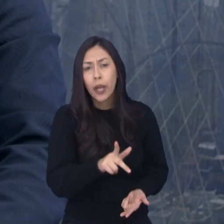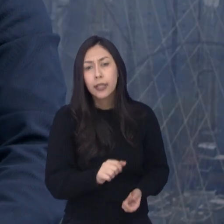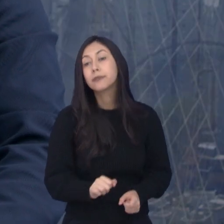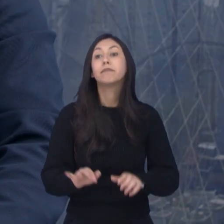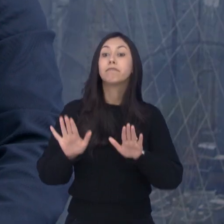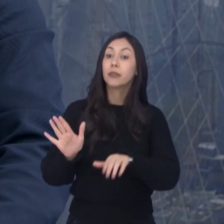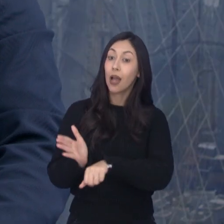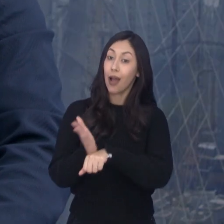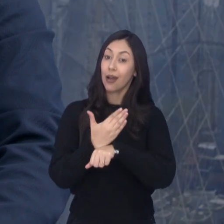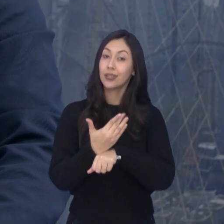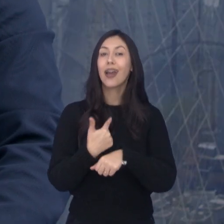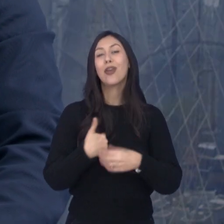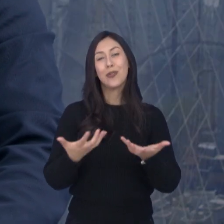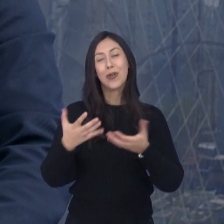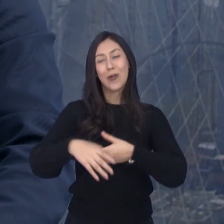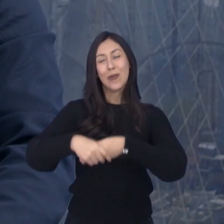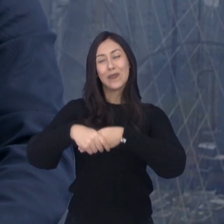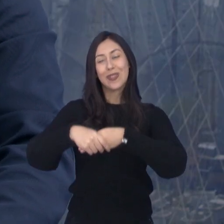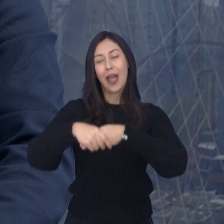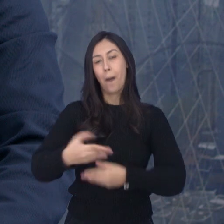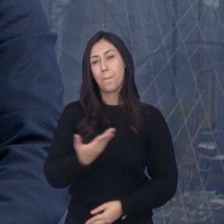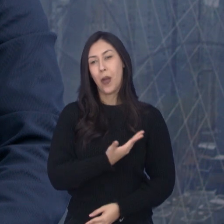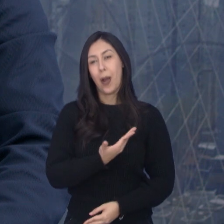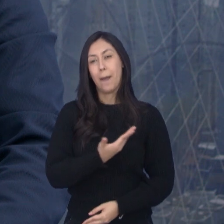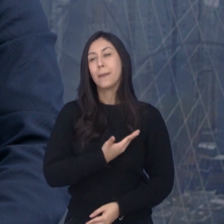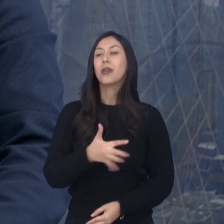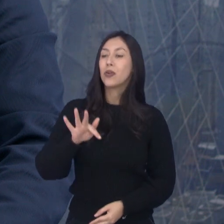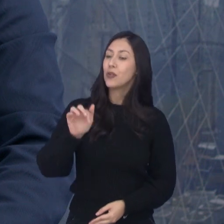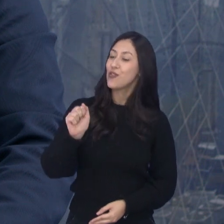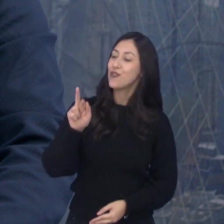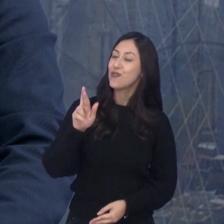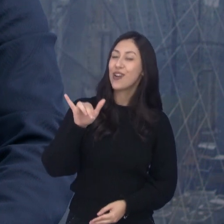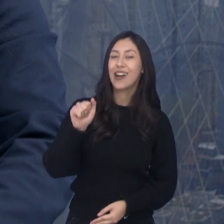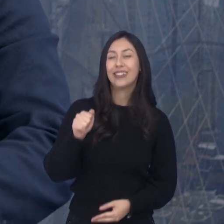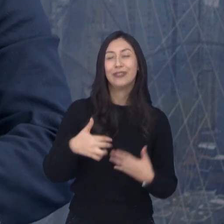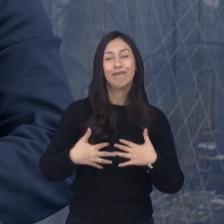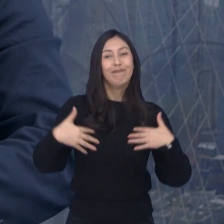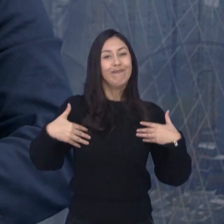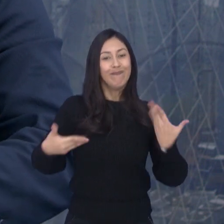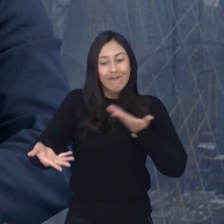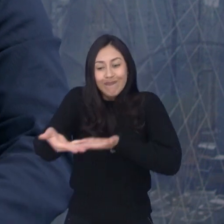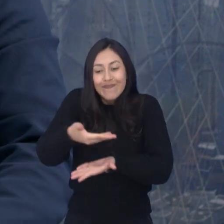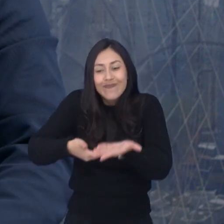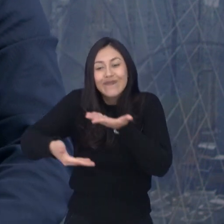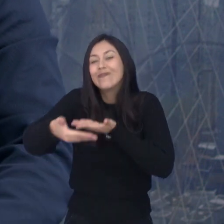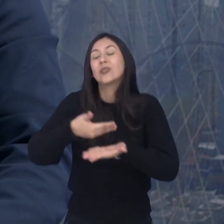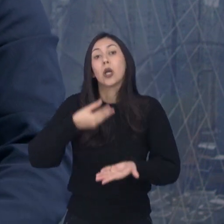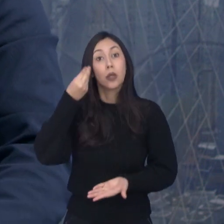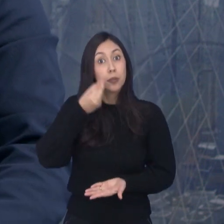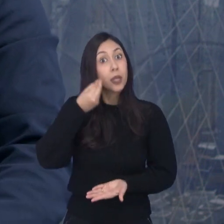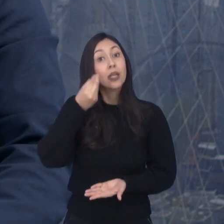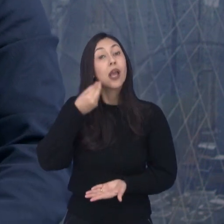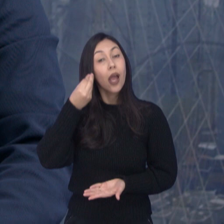de responder, não poderia deixar de cumprimentar meu amigo Faria, e que honra estar compartilhando esse espaço. Tem muito conhecimento, muita experiência,